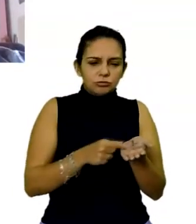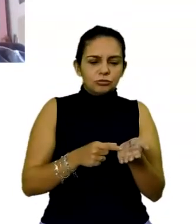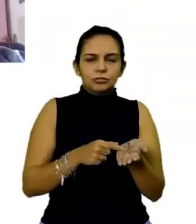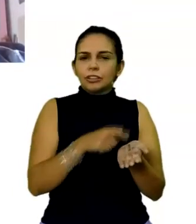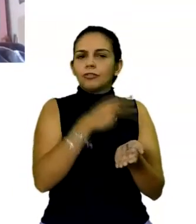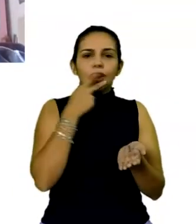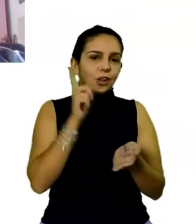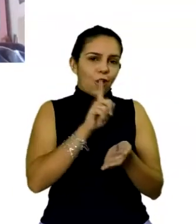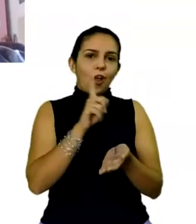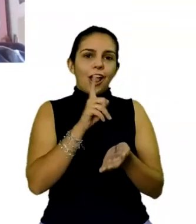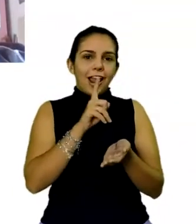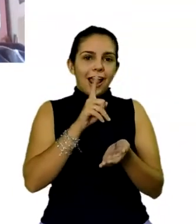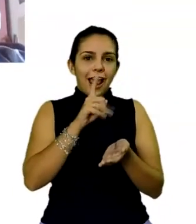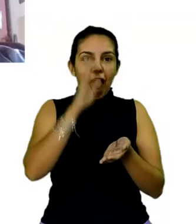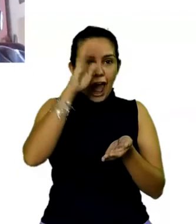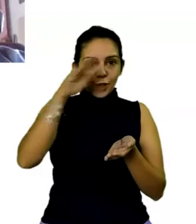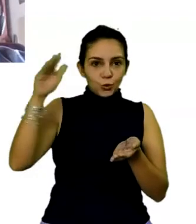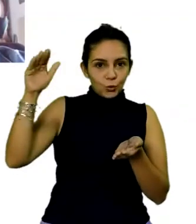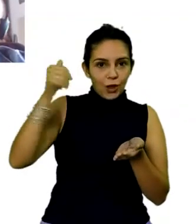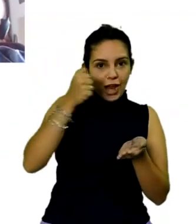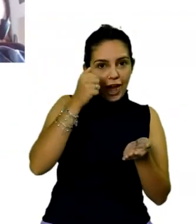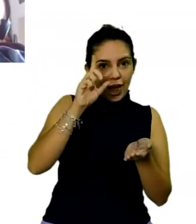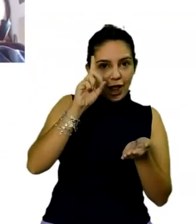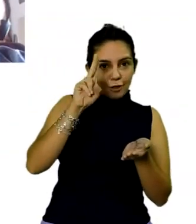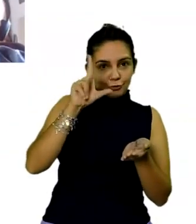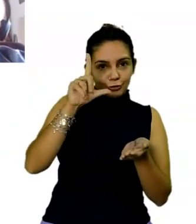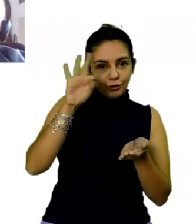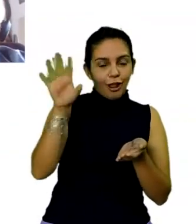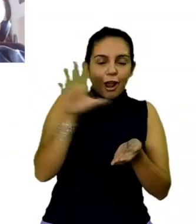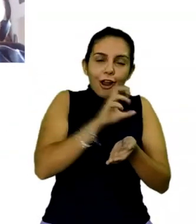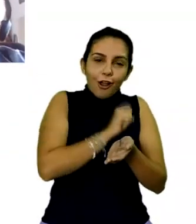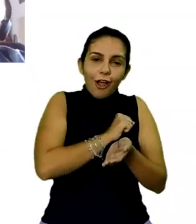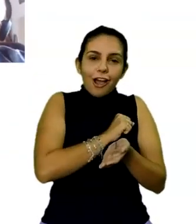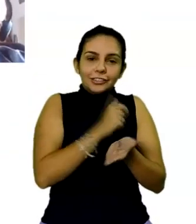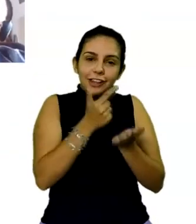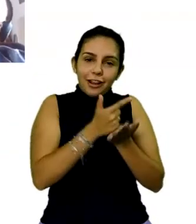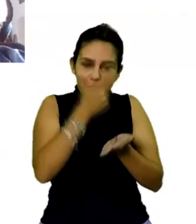Não, são livros grandes, fizeram livros